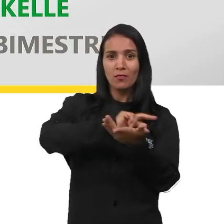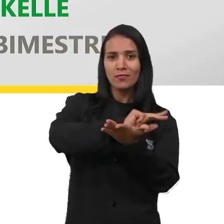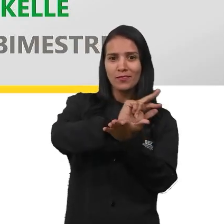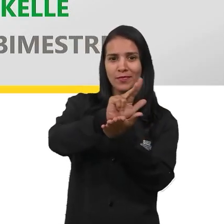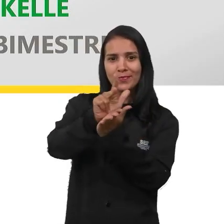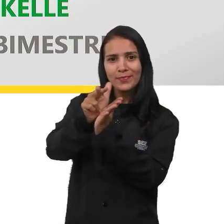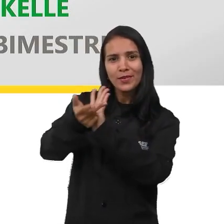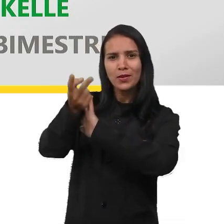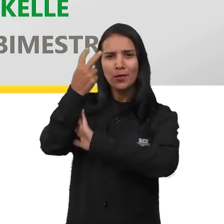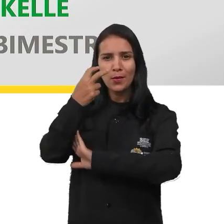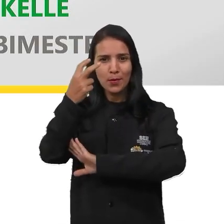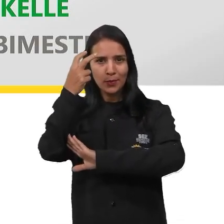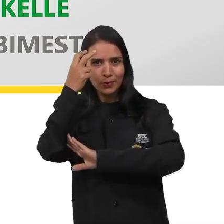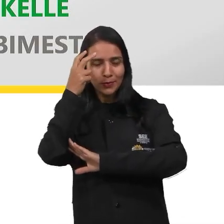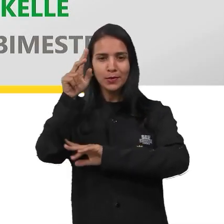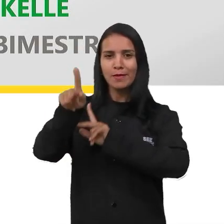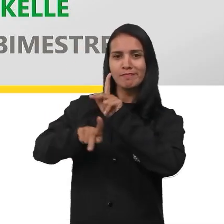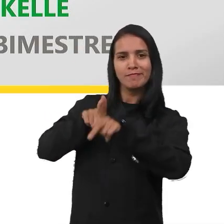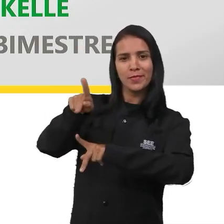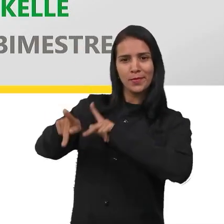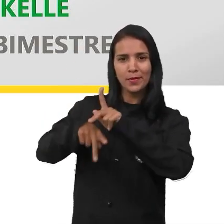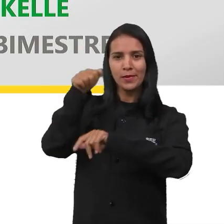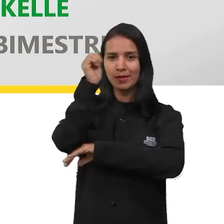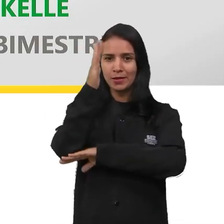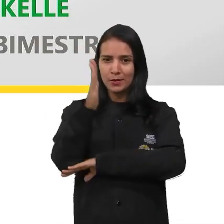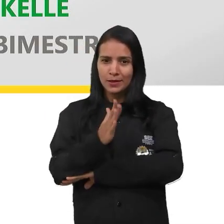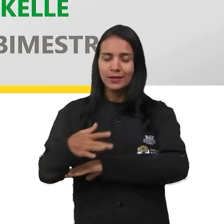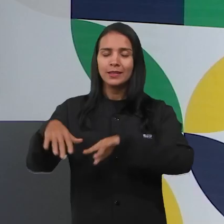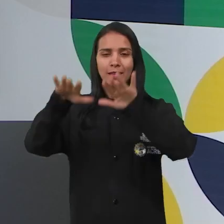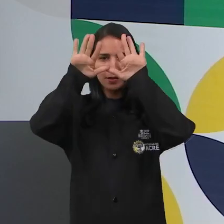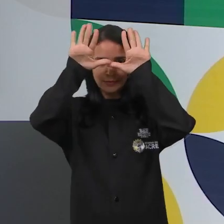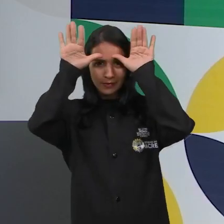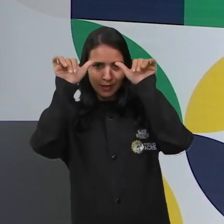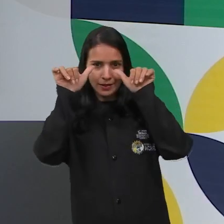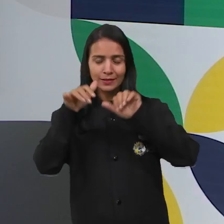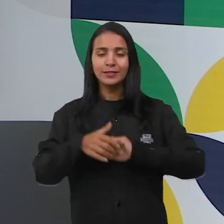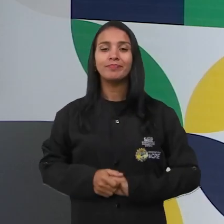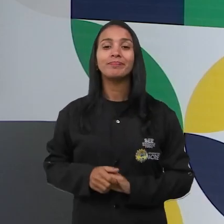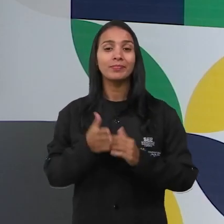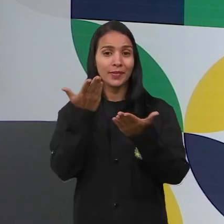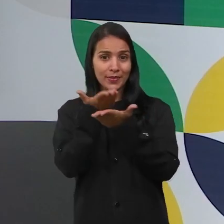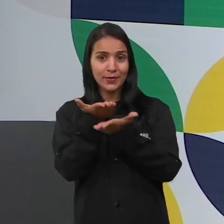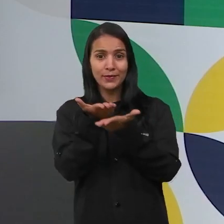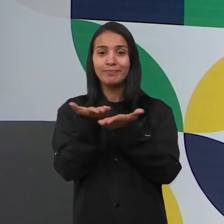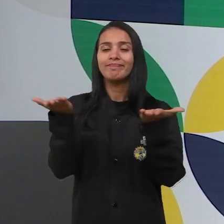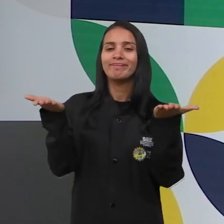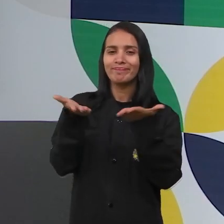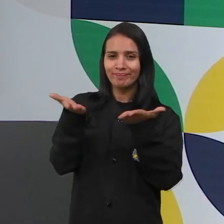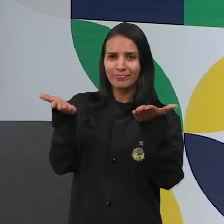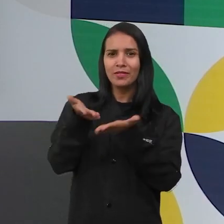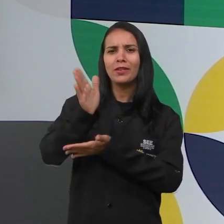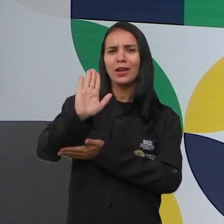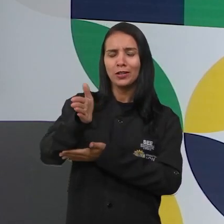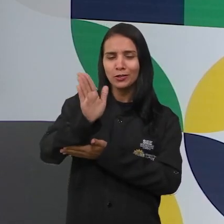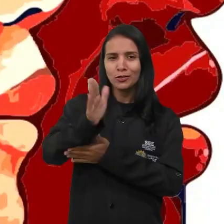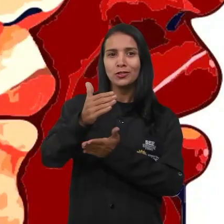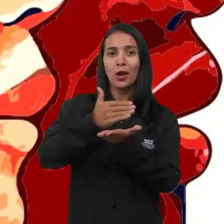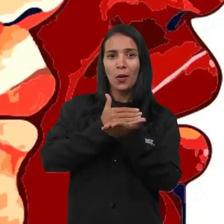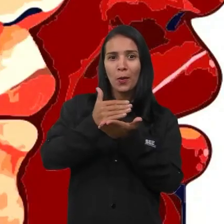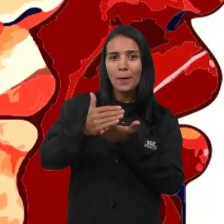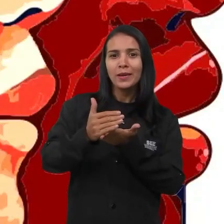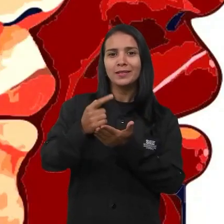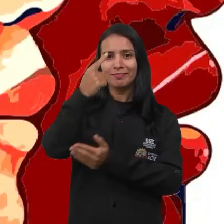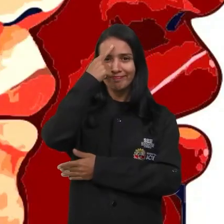população brasileira e acreana. Essa é a nossa aula. Já quero começar com essa imagem